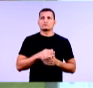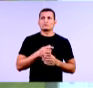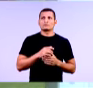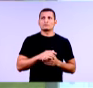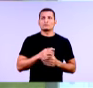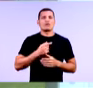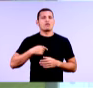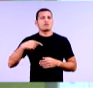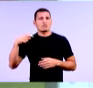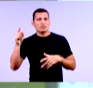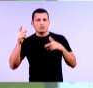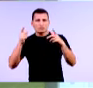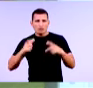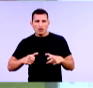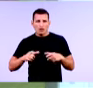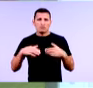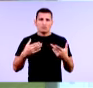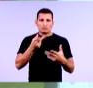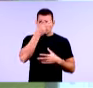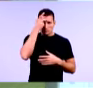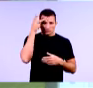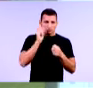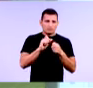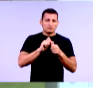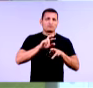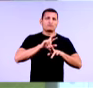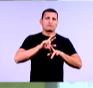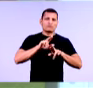ir para algum lugar, né? Então a pessoa faz várias funções.